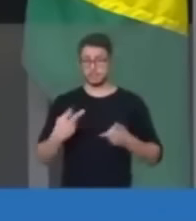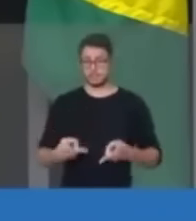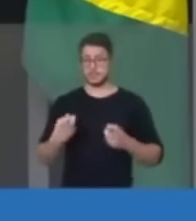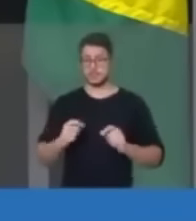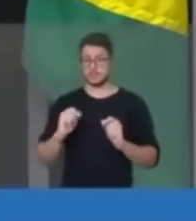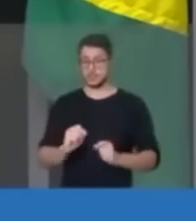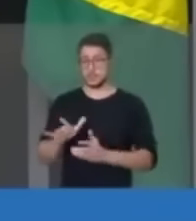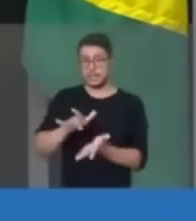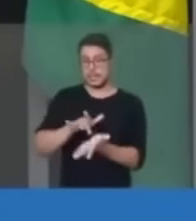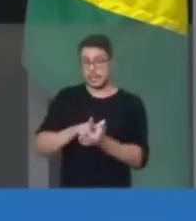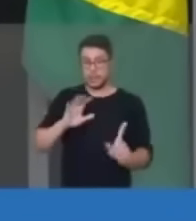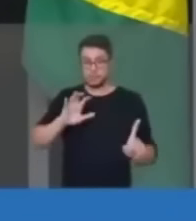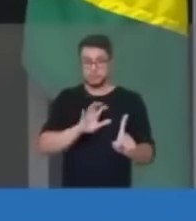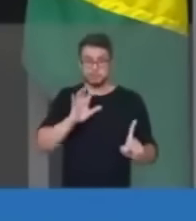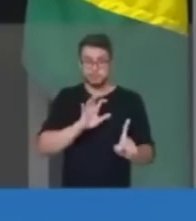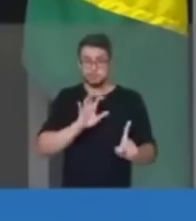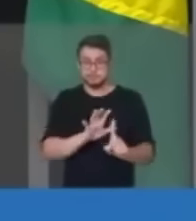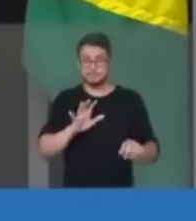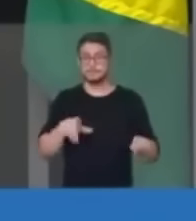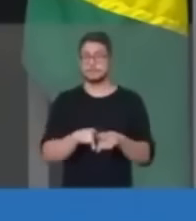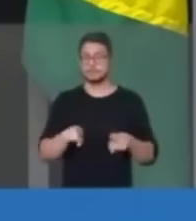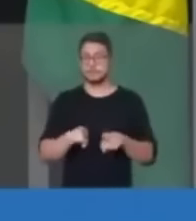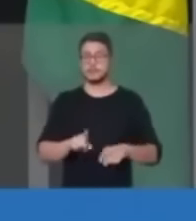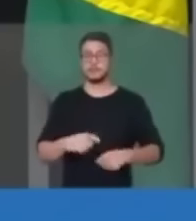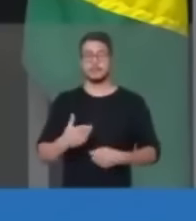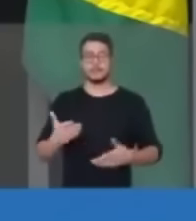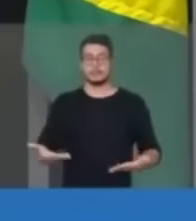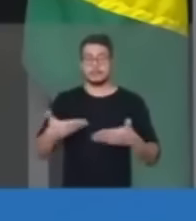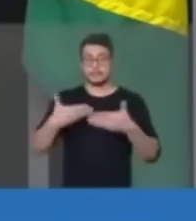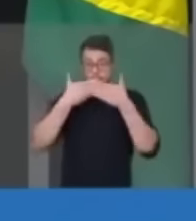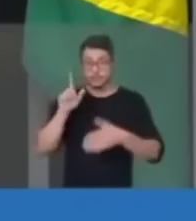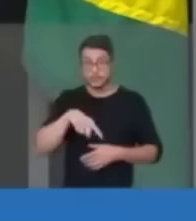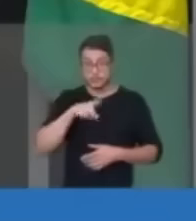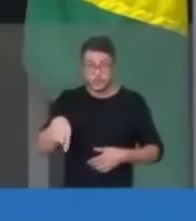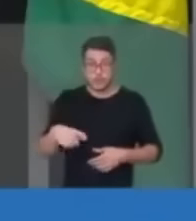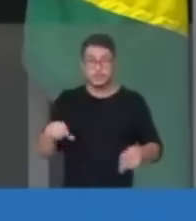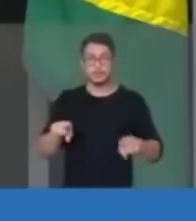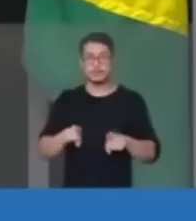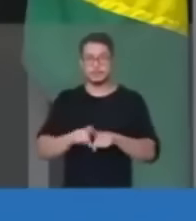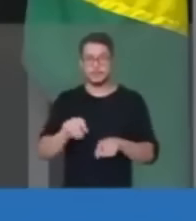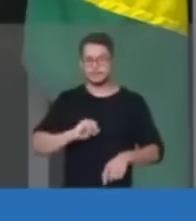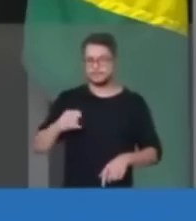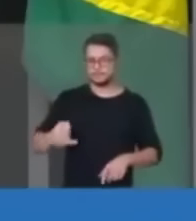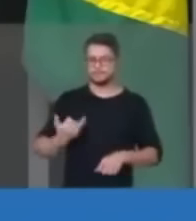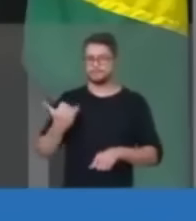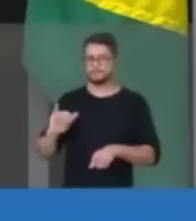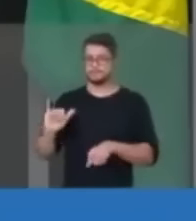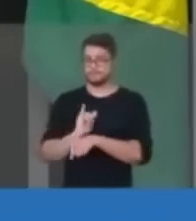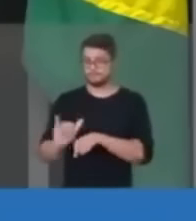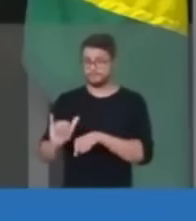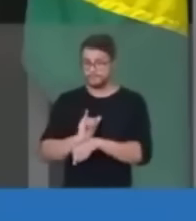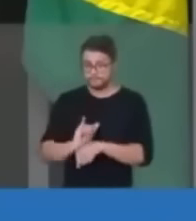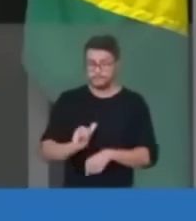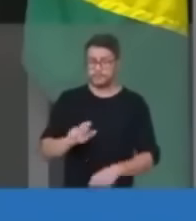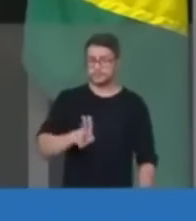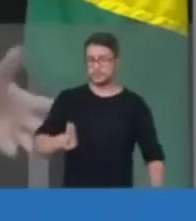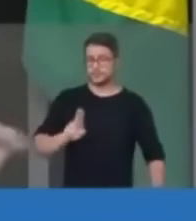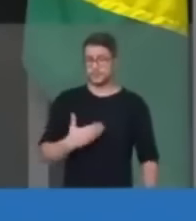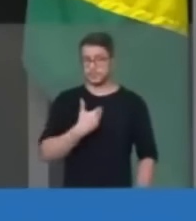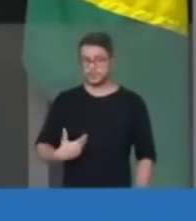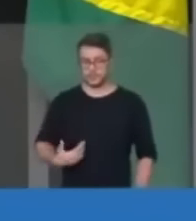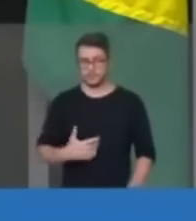adversários é a censura de redes sociais é a utilização da máquina pública como antecedeu me antecedeu Aqui o deputado Reef para